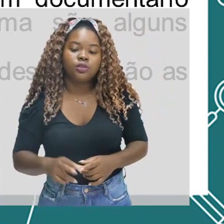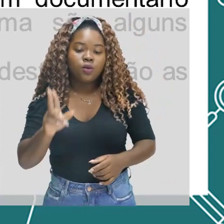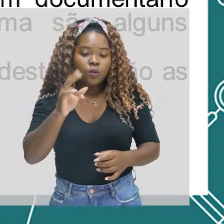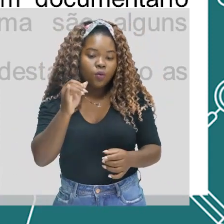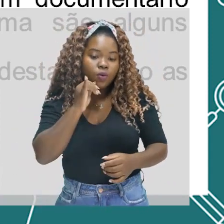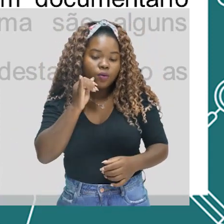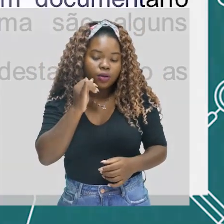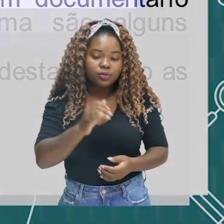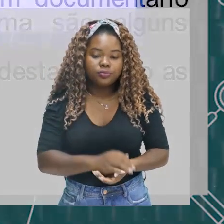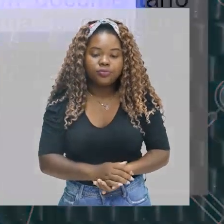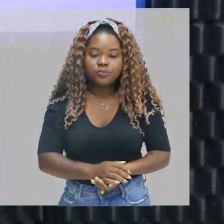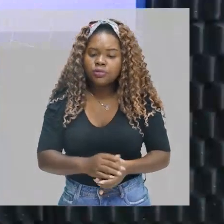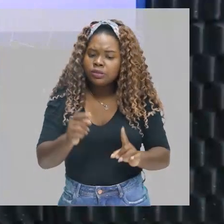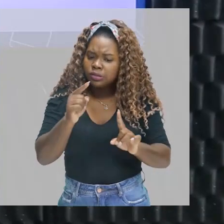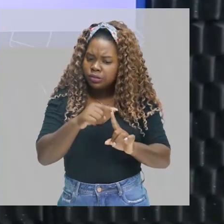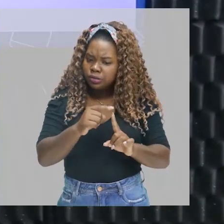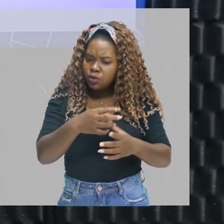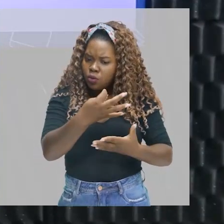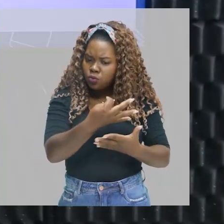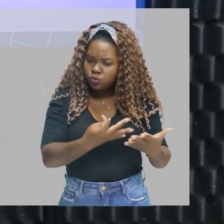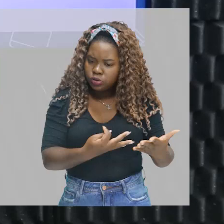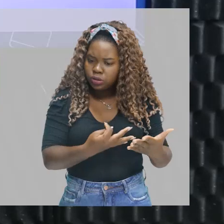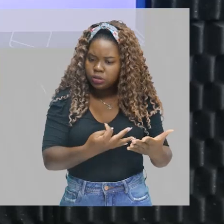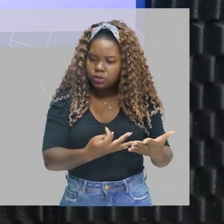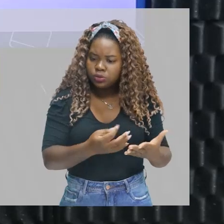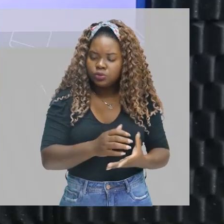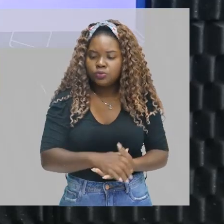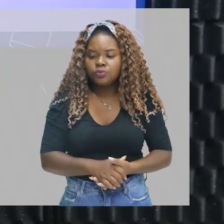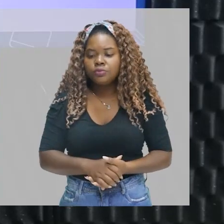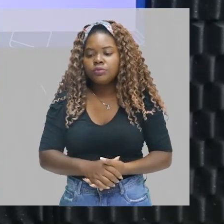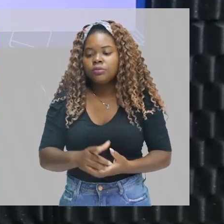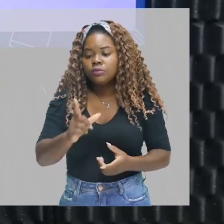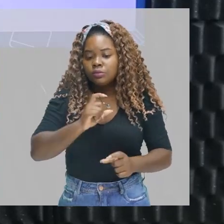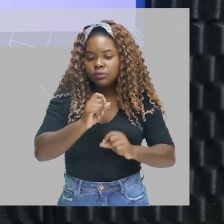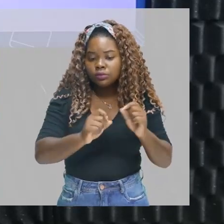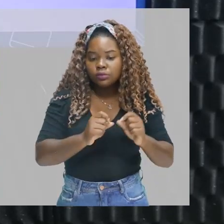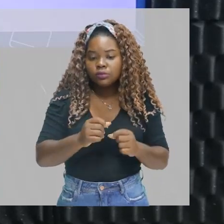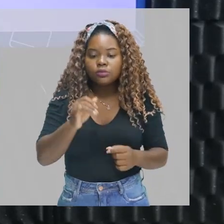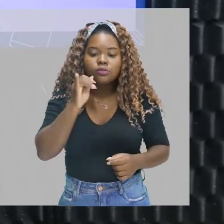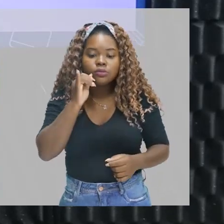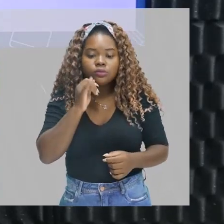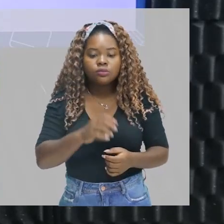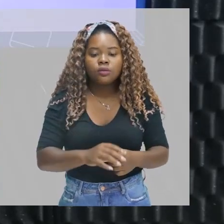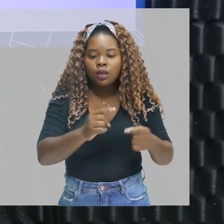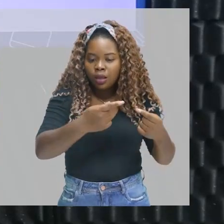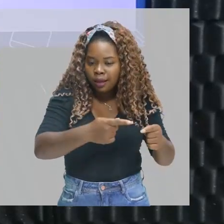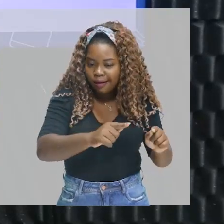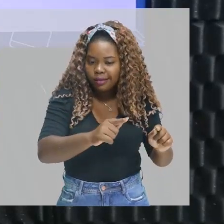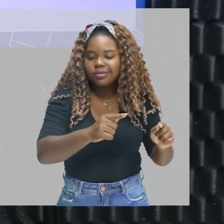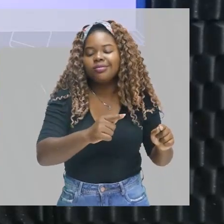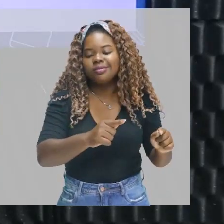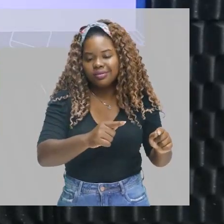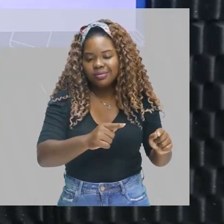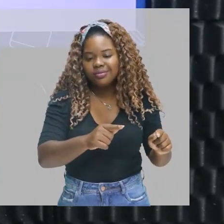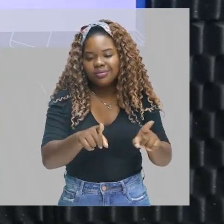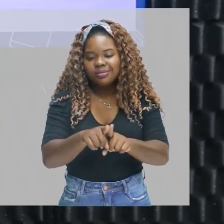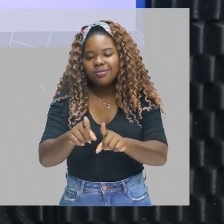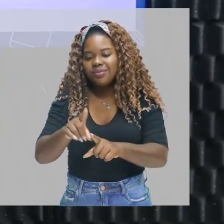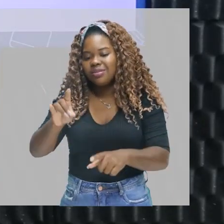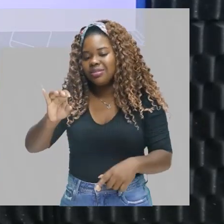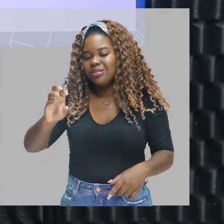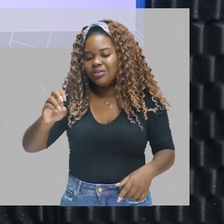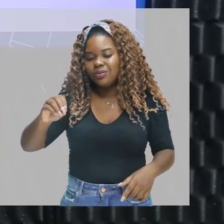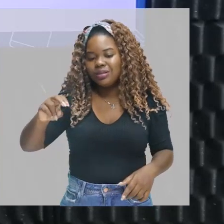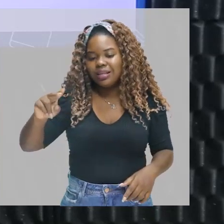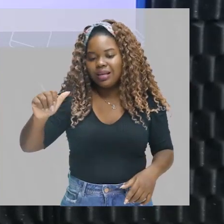Nessa categoria, os textos metalinguísticos que merecem destaque são as gramáticas e os